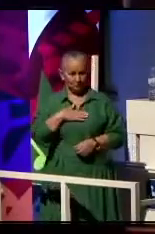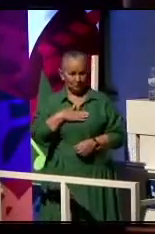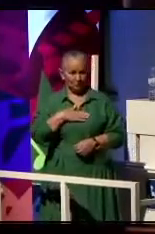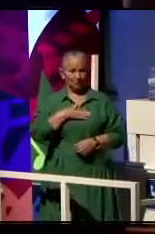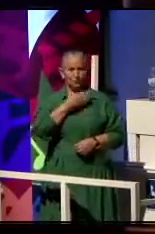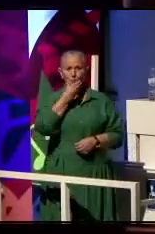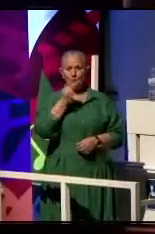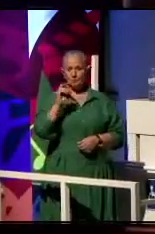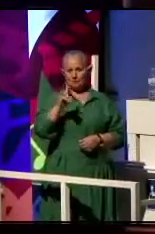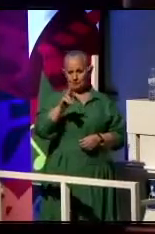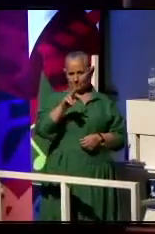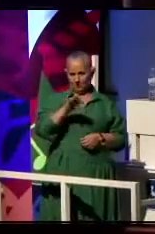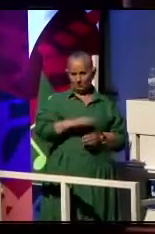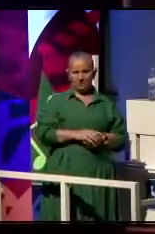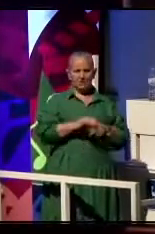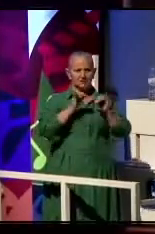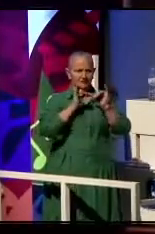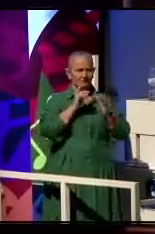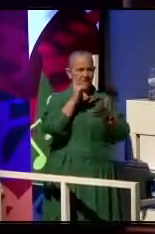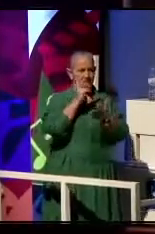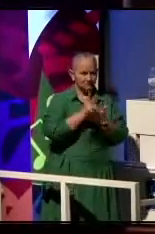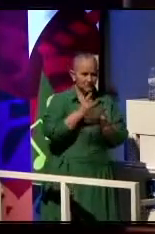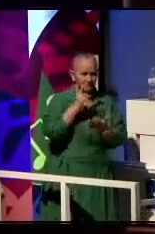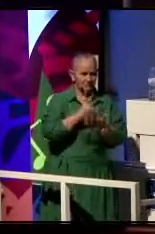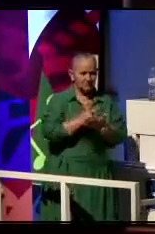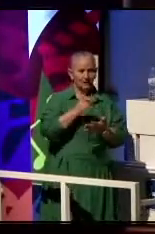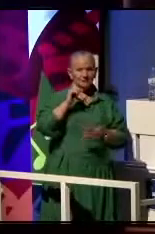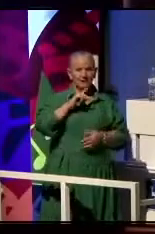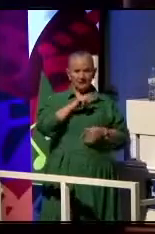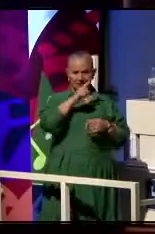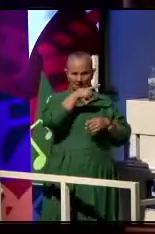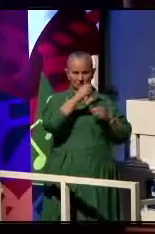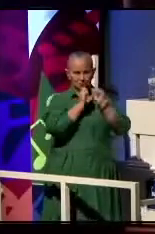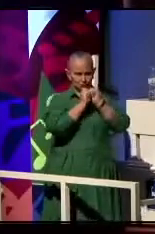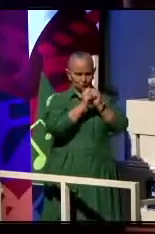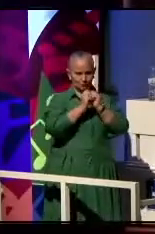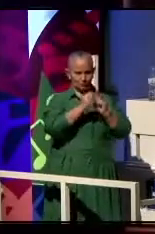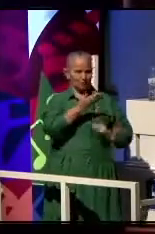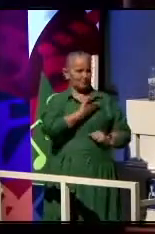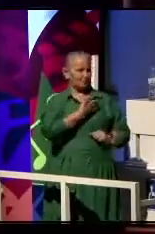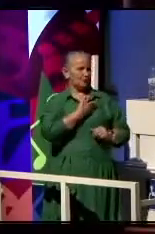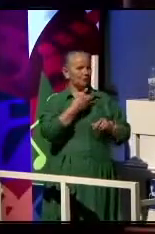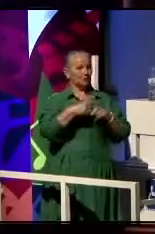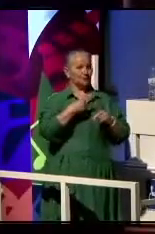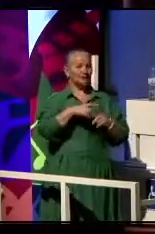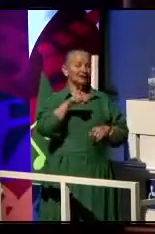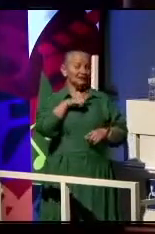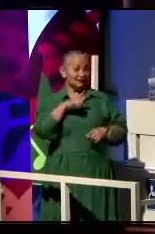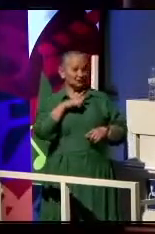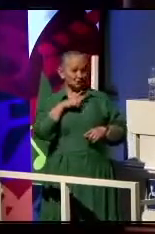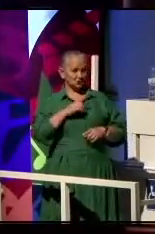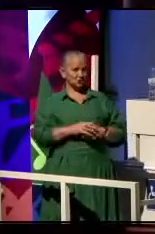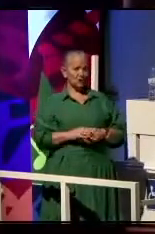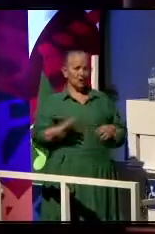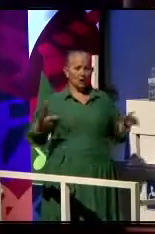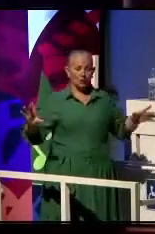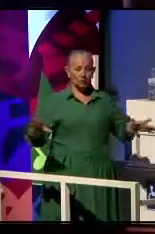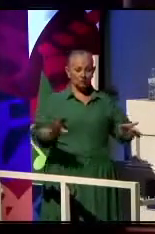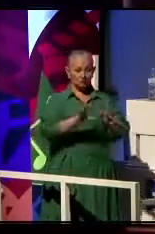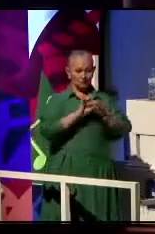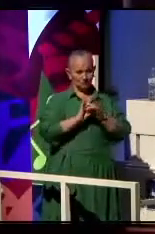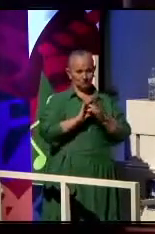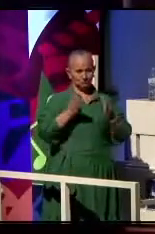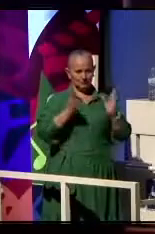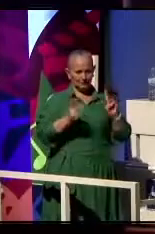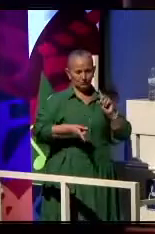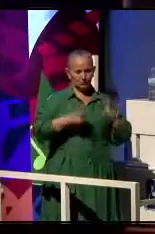ele estava sempre lá porque ele tinha banda de música para tocar em bailes. E